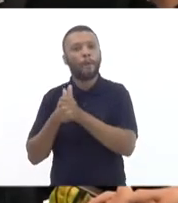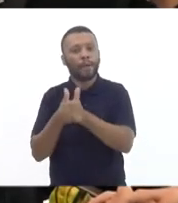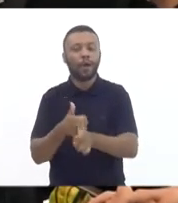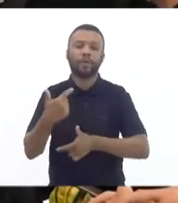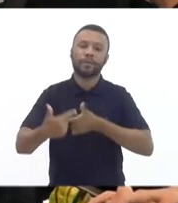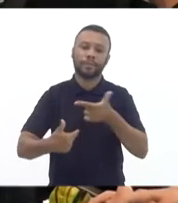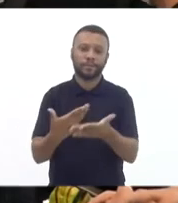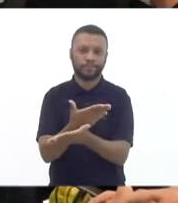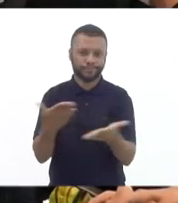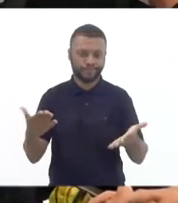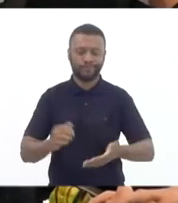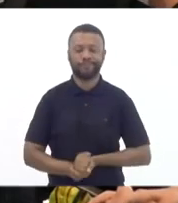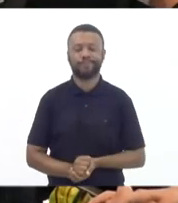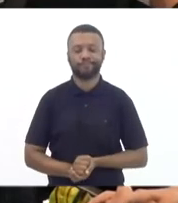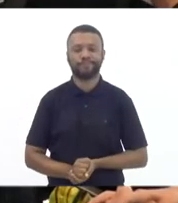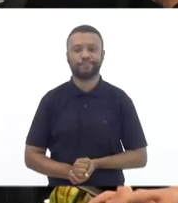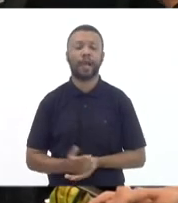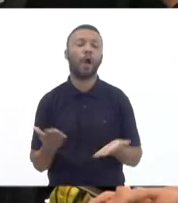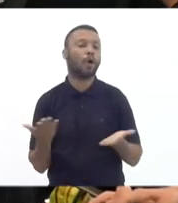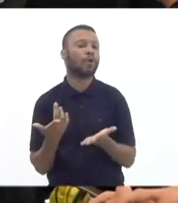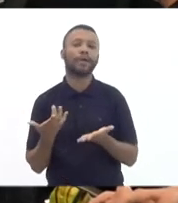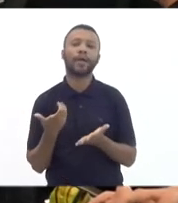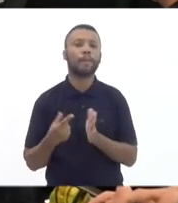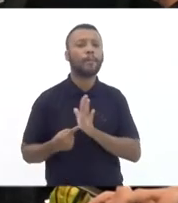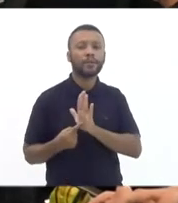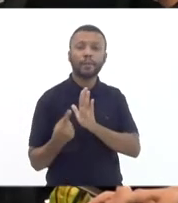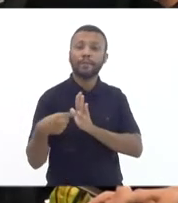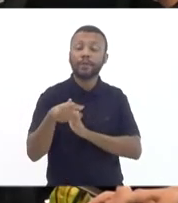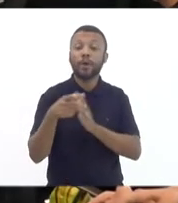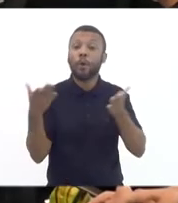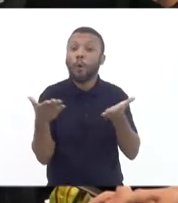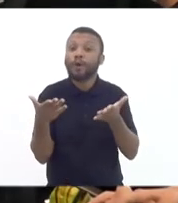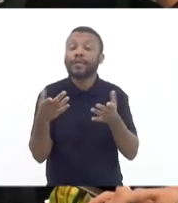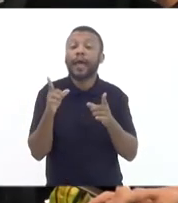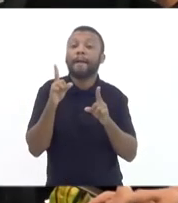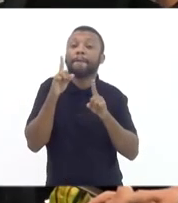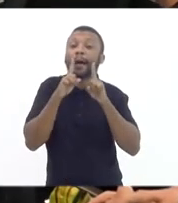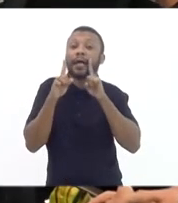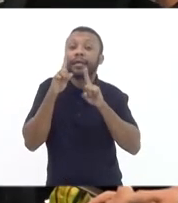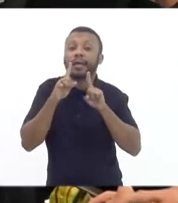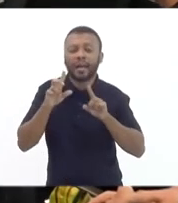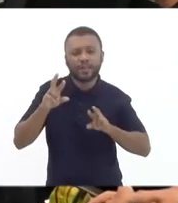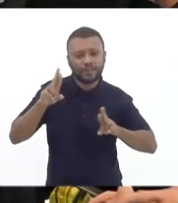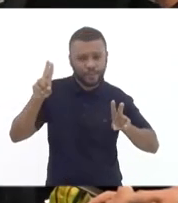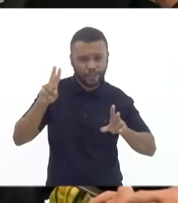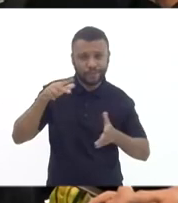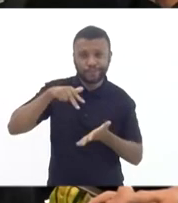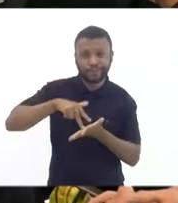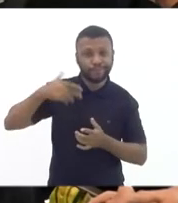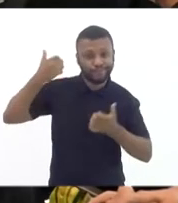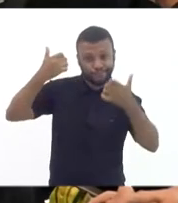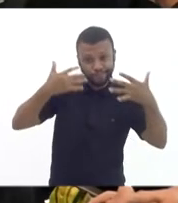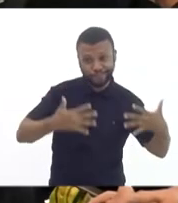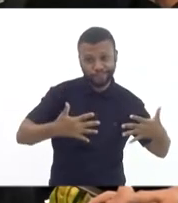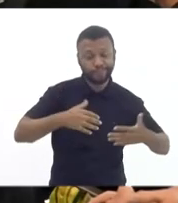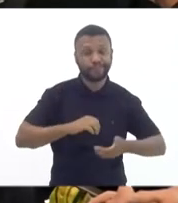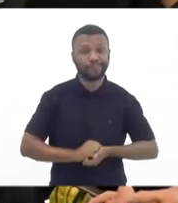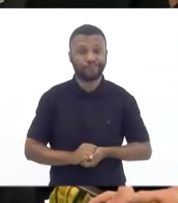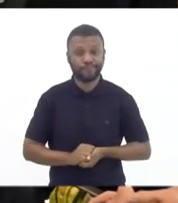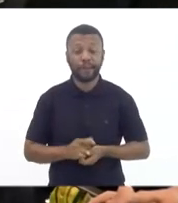para vocês uma realidade do que é hoje Maricá. Diferentemente do que foi dito aqui, Maricá não é o